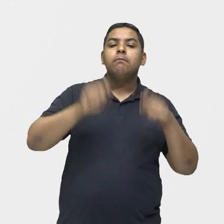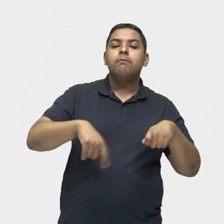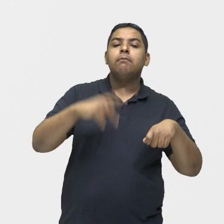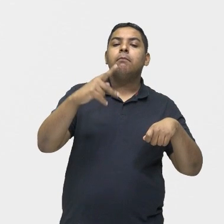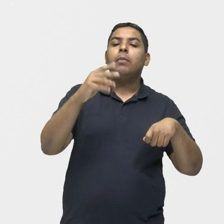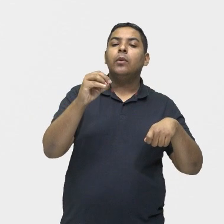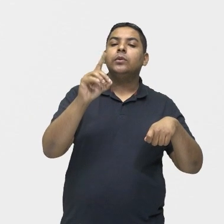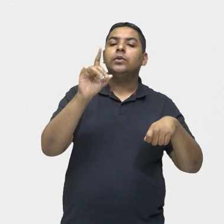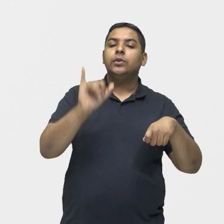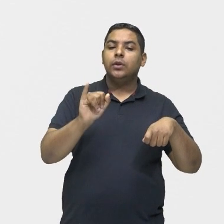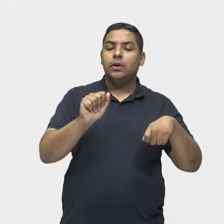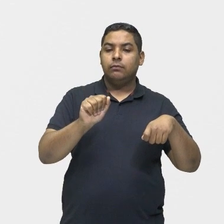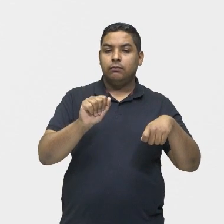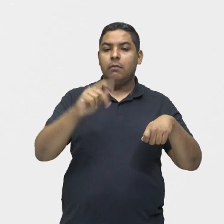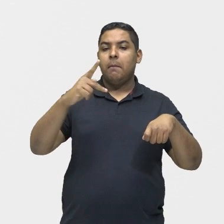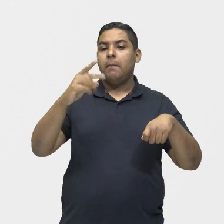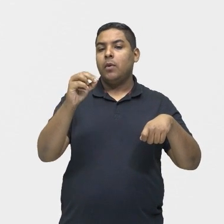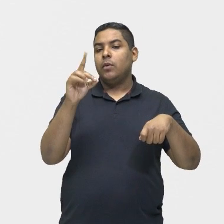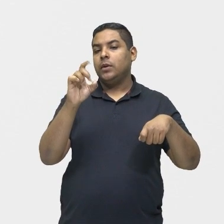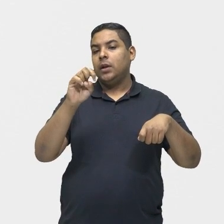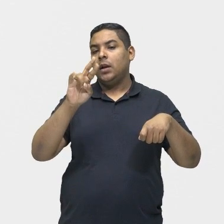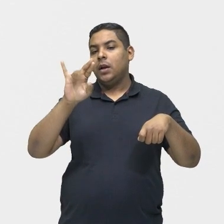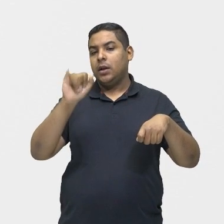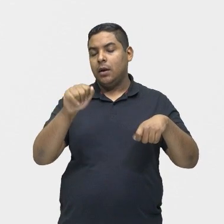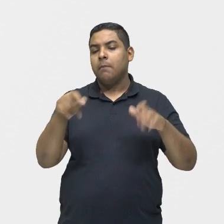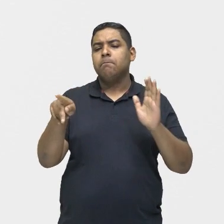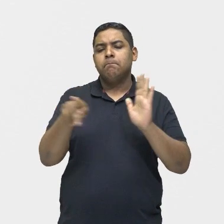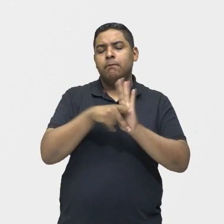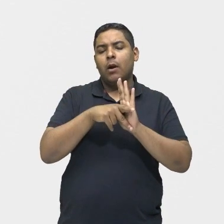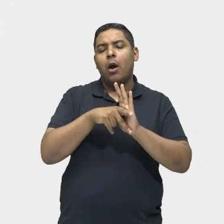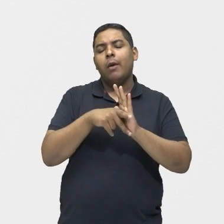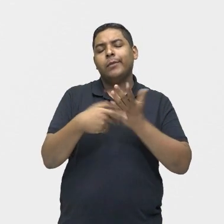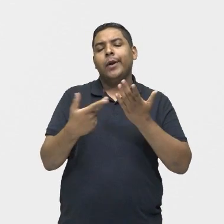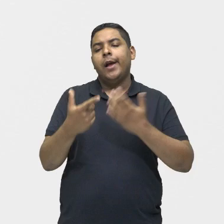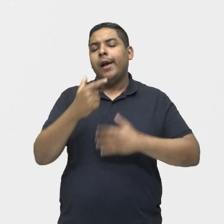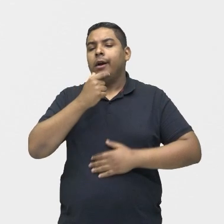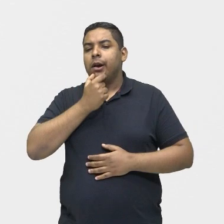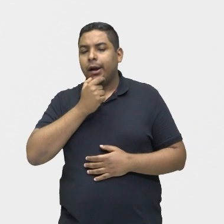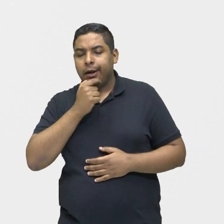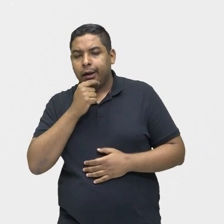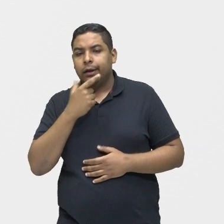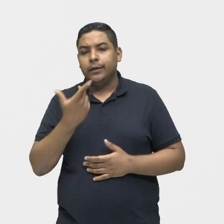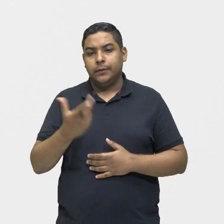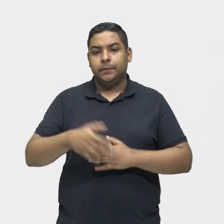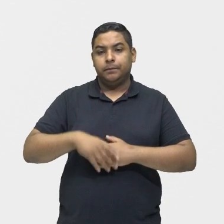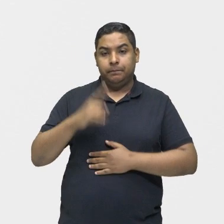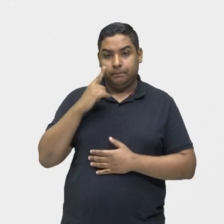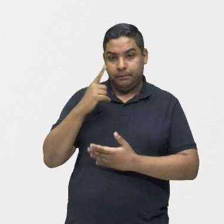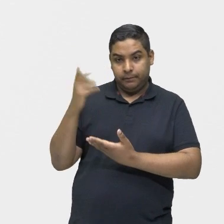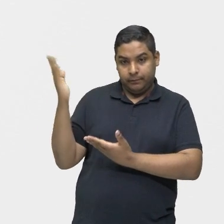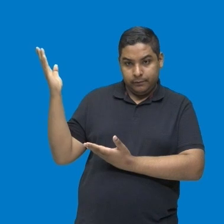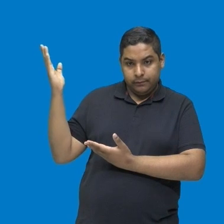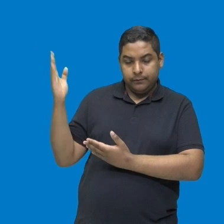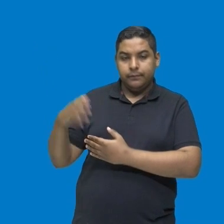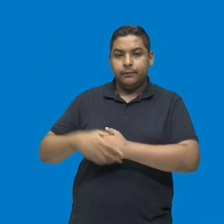could é podia ou poderia, tá certo? Olha só um pouquinho mais aí sobre o could.